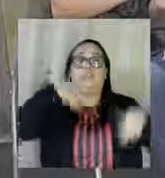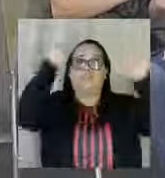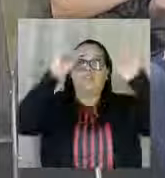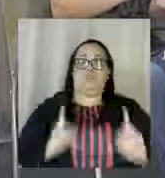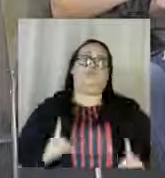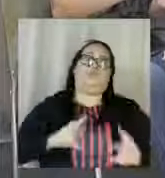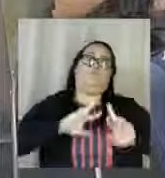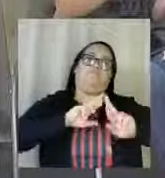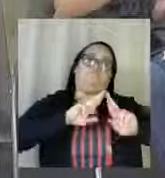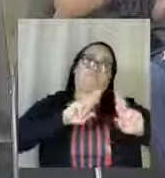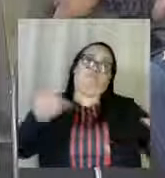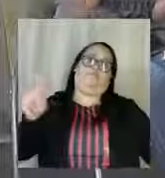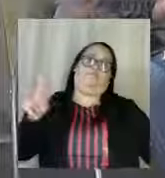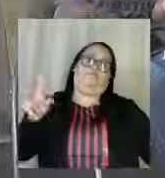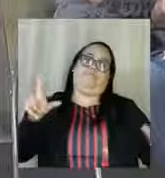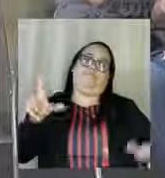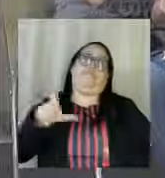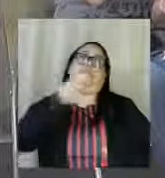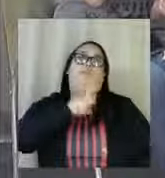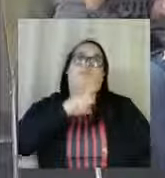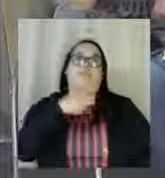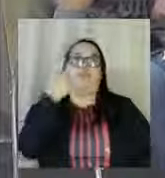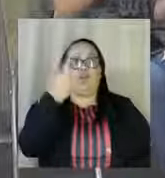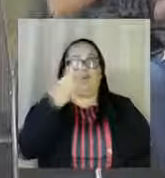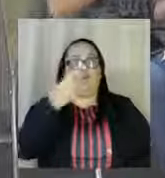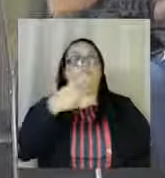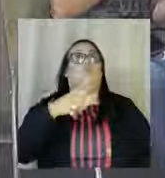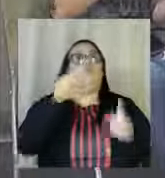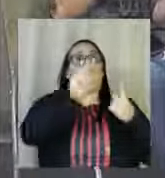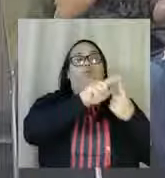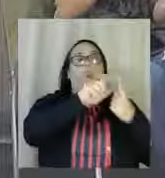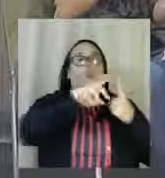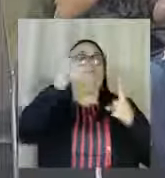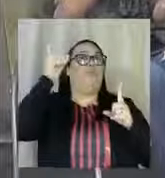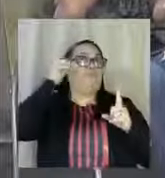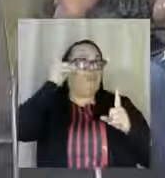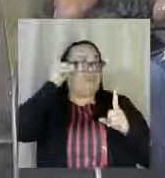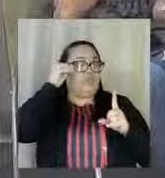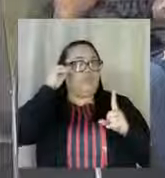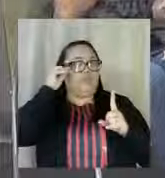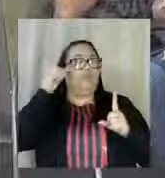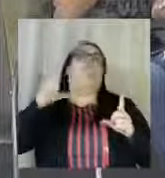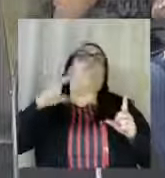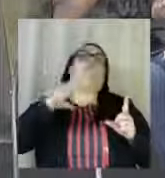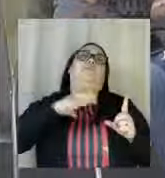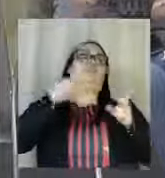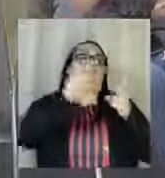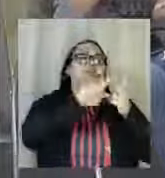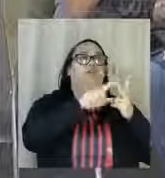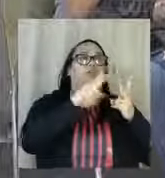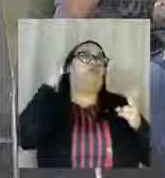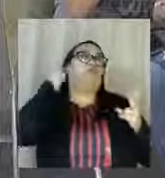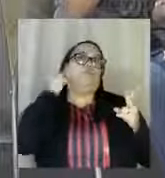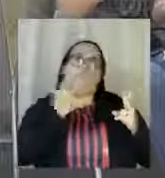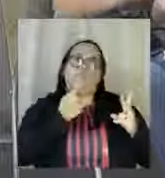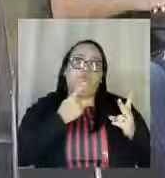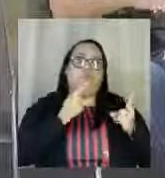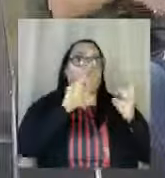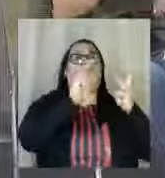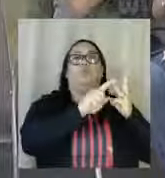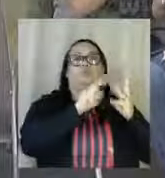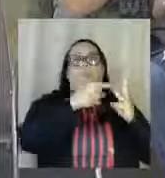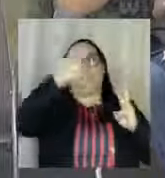deficiência. Então, eu tinha um com síndrome de Down, tinha um surdo e um DI.